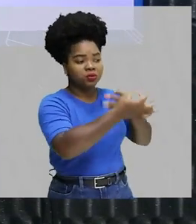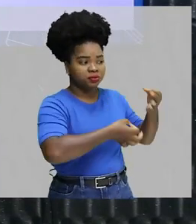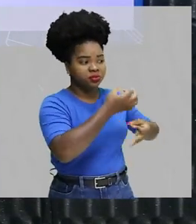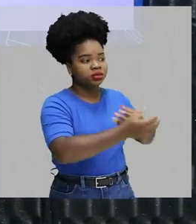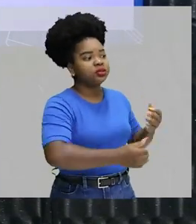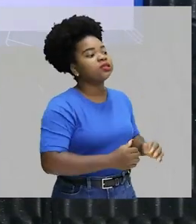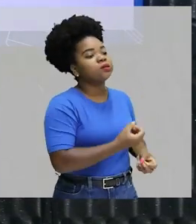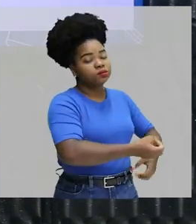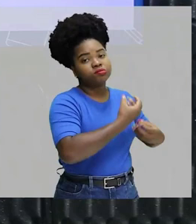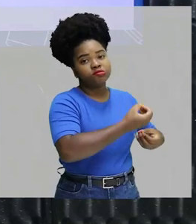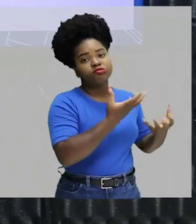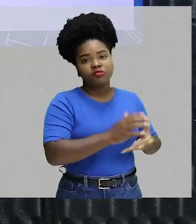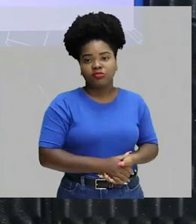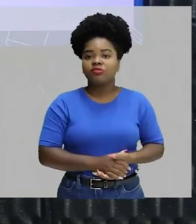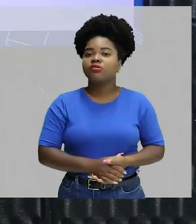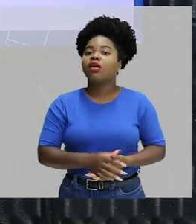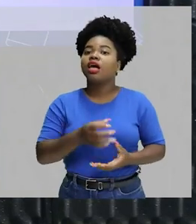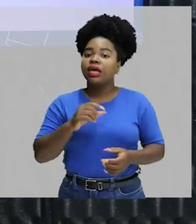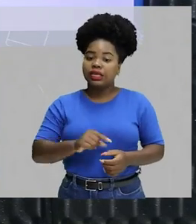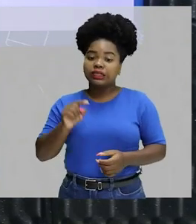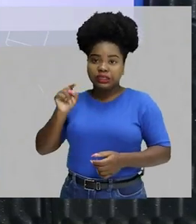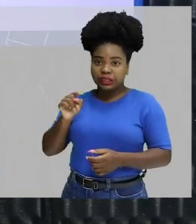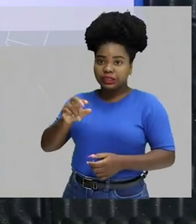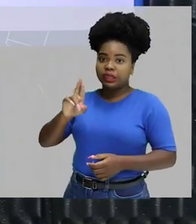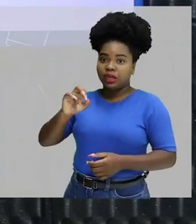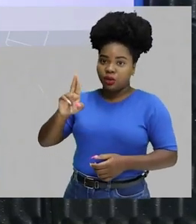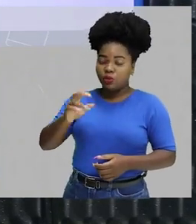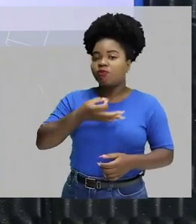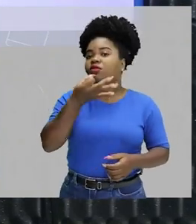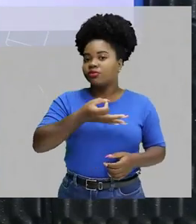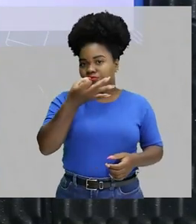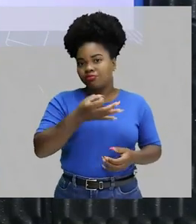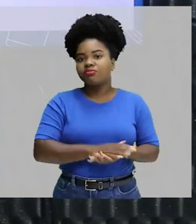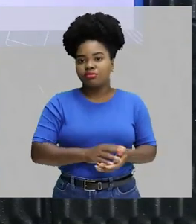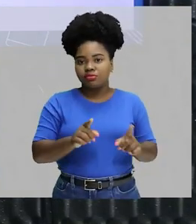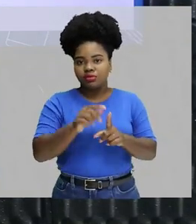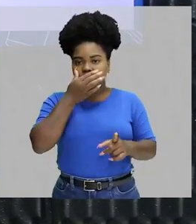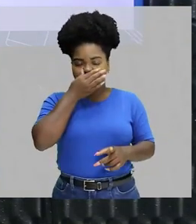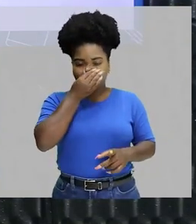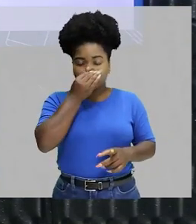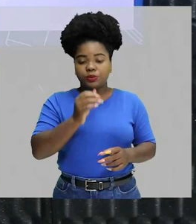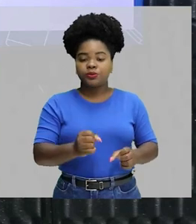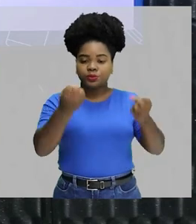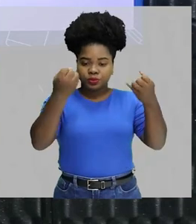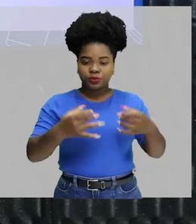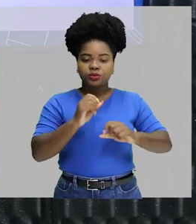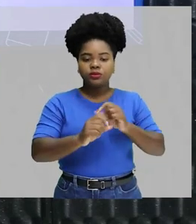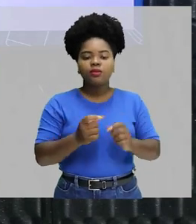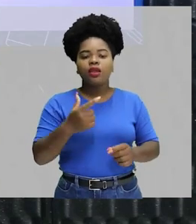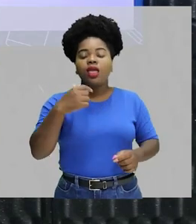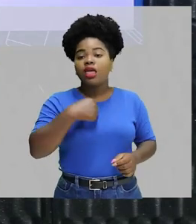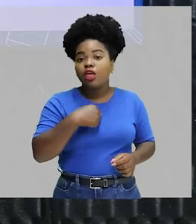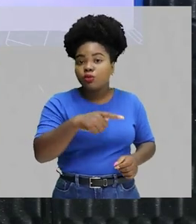crítica ao senso comum e eu faço também é uma observação aqui porque quando ele diz eu prefiro e a regência do verbo